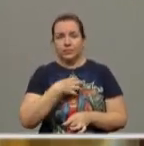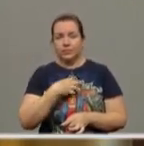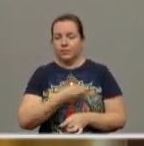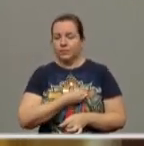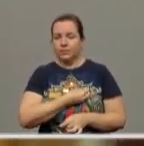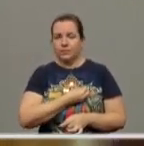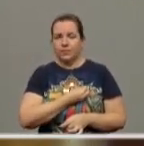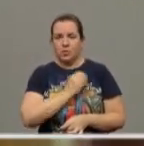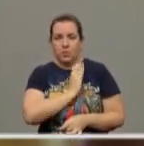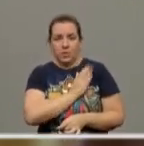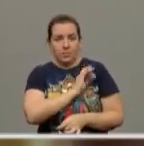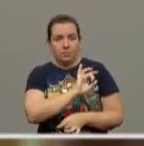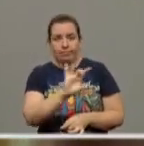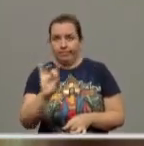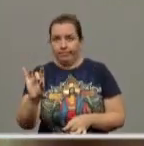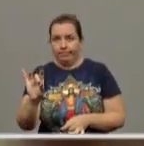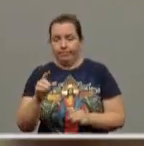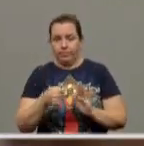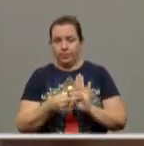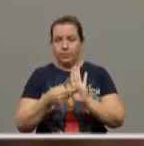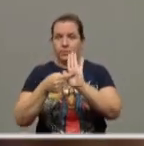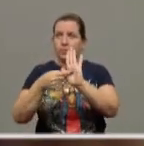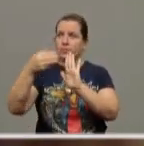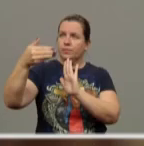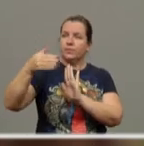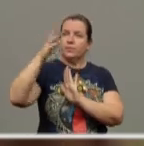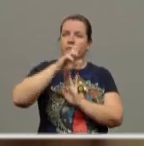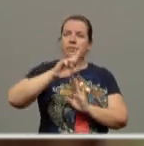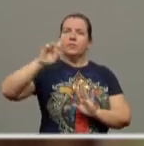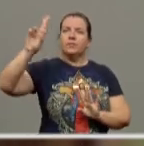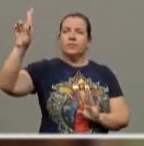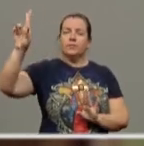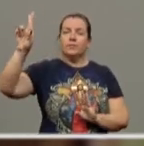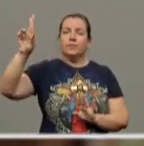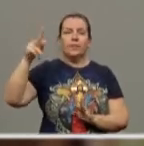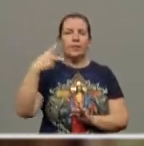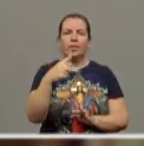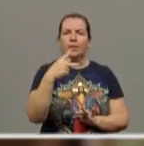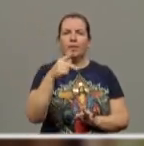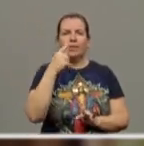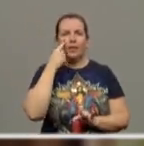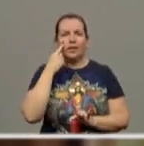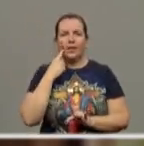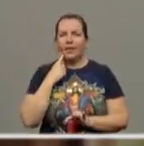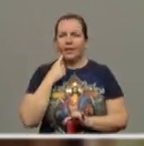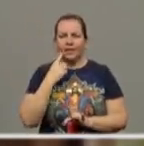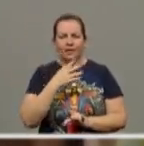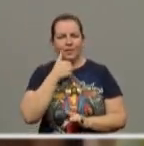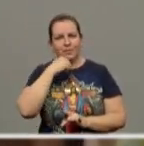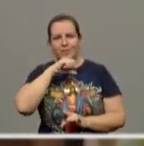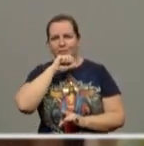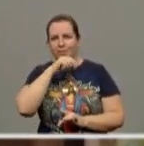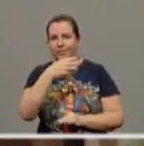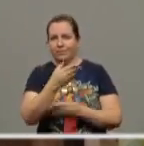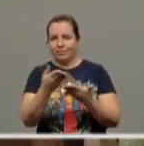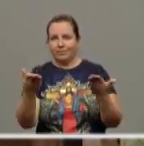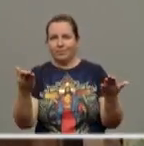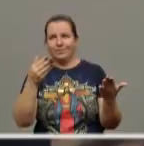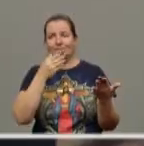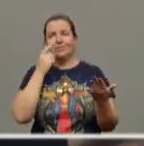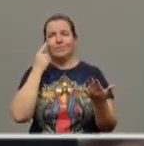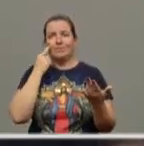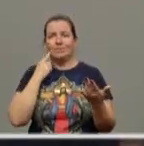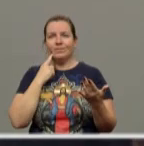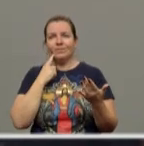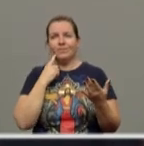seu coração, apresento diante do Senhor as suas lágrimas, mãe. Você que chora, vi aqui